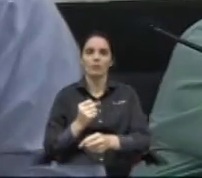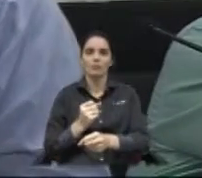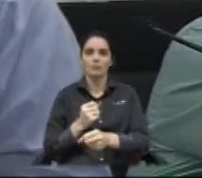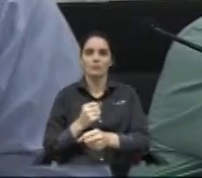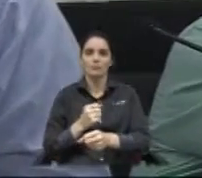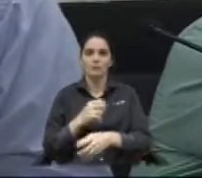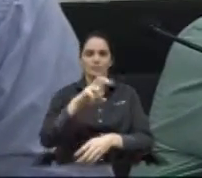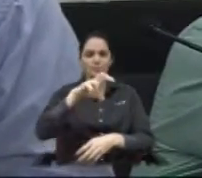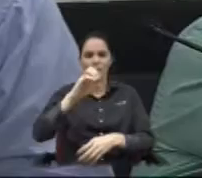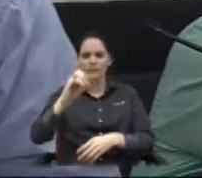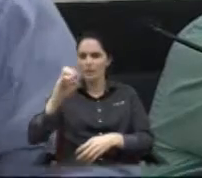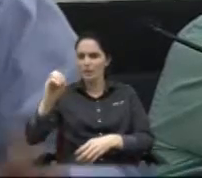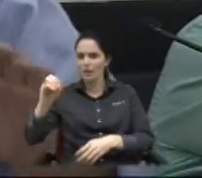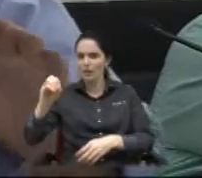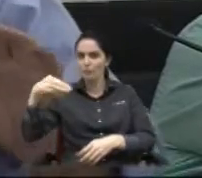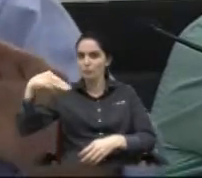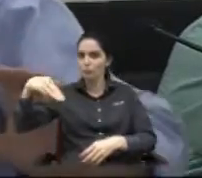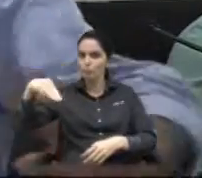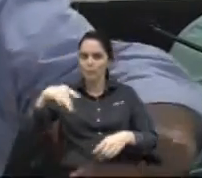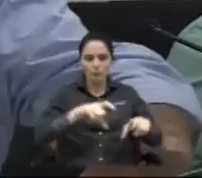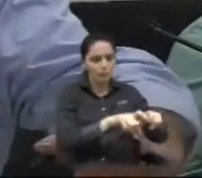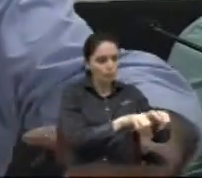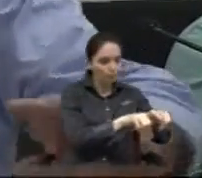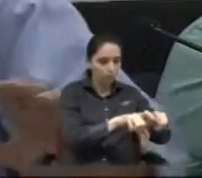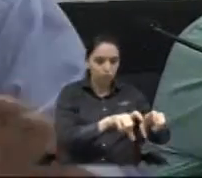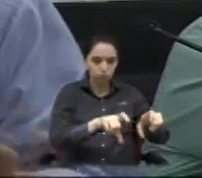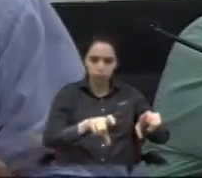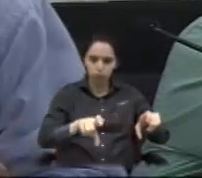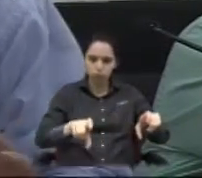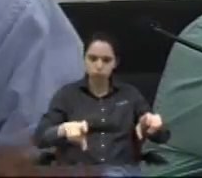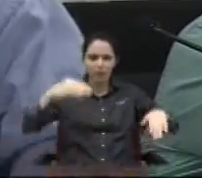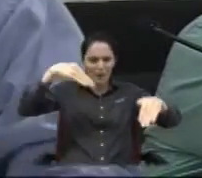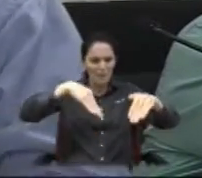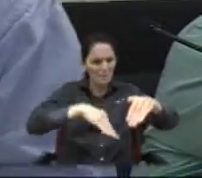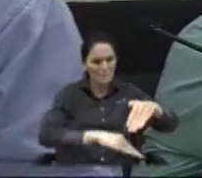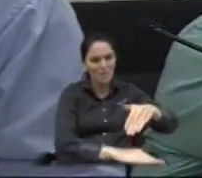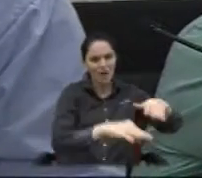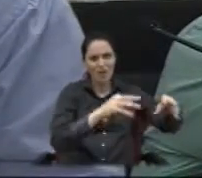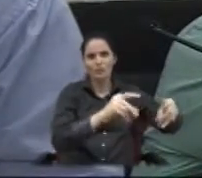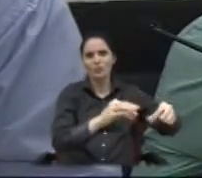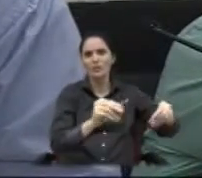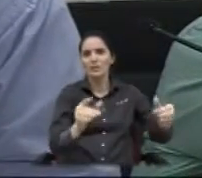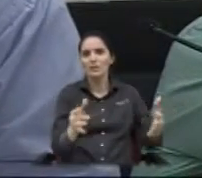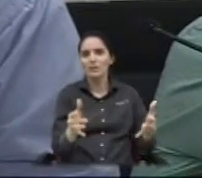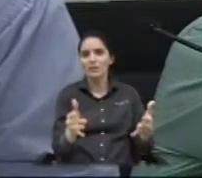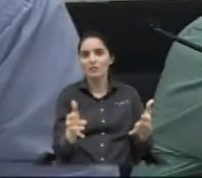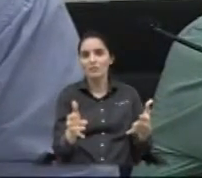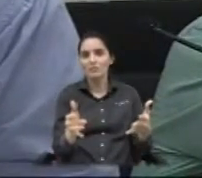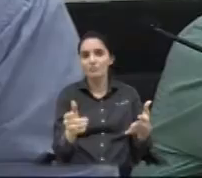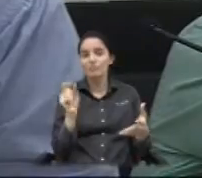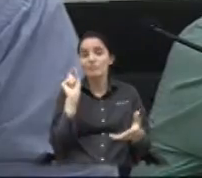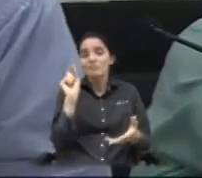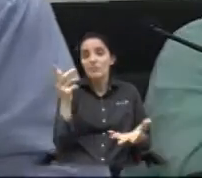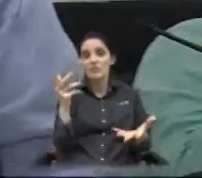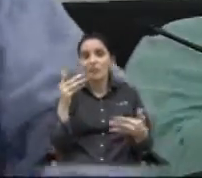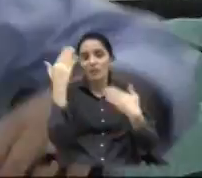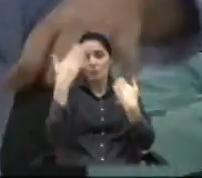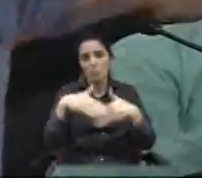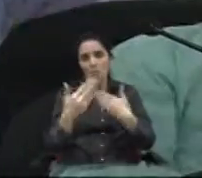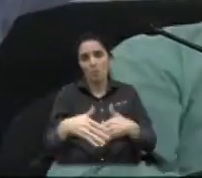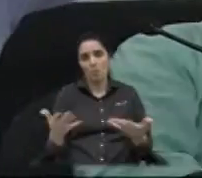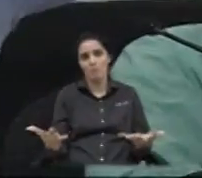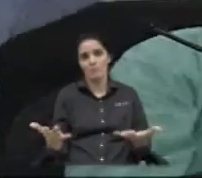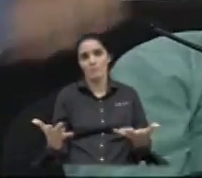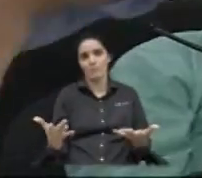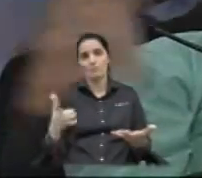metros de tubulação, ou foi feito galeria, foi feito entroncamento, foi feito isso. E quem fala que foi? No Limeirão,